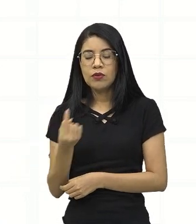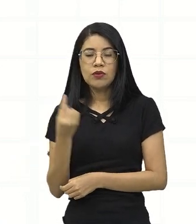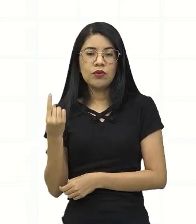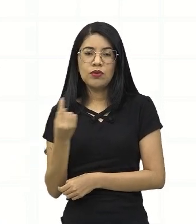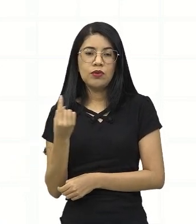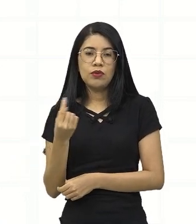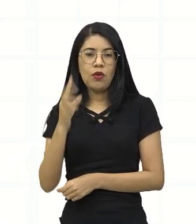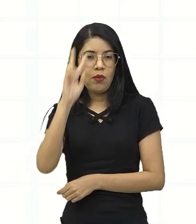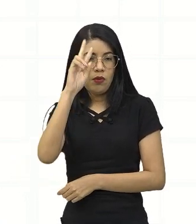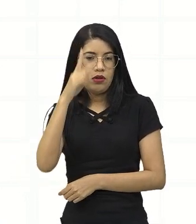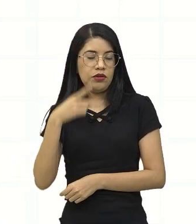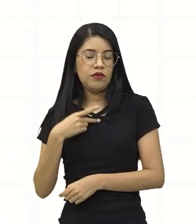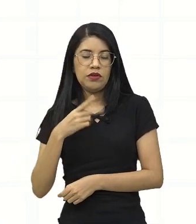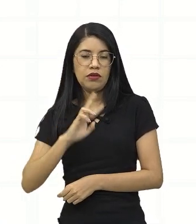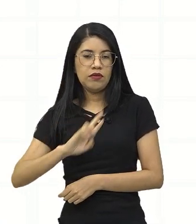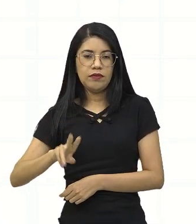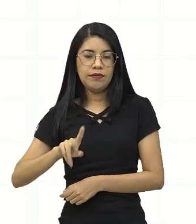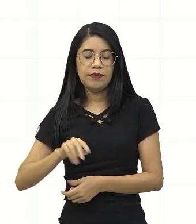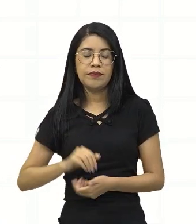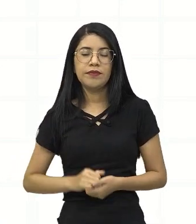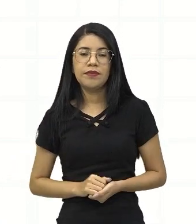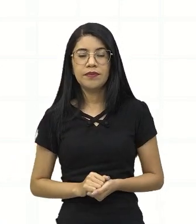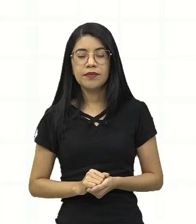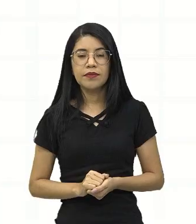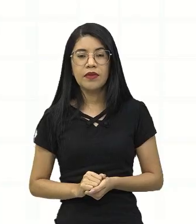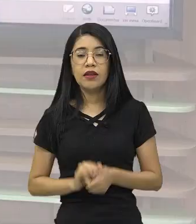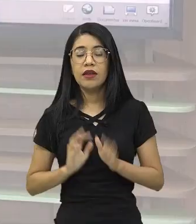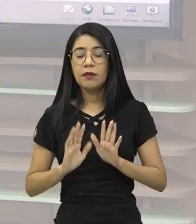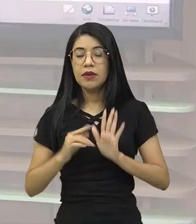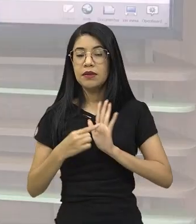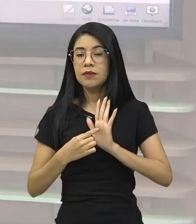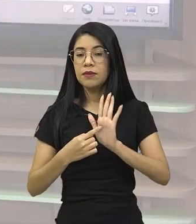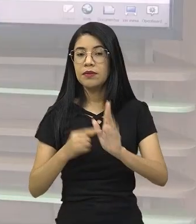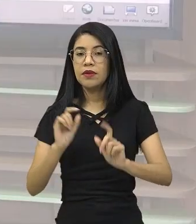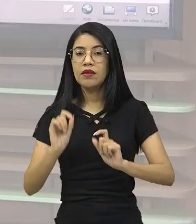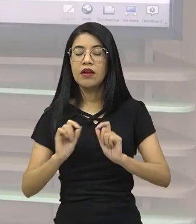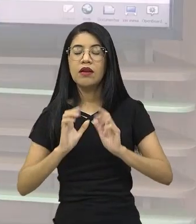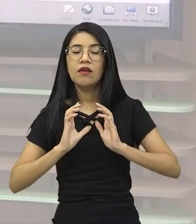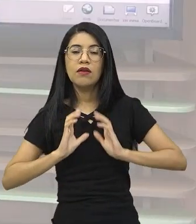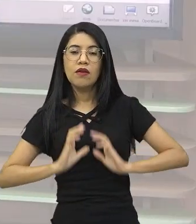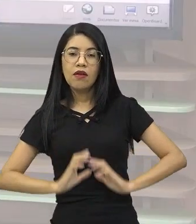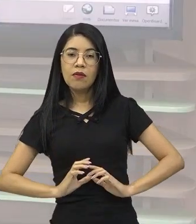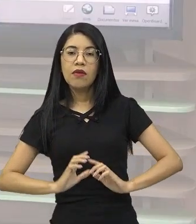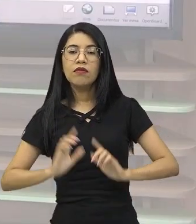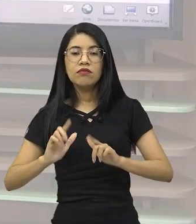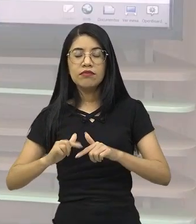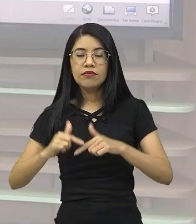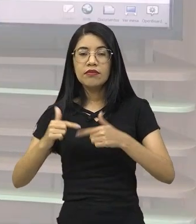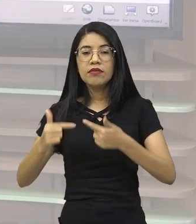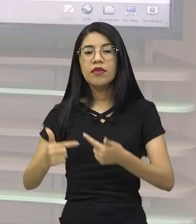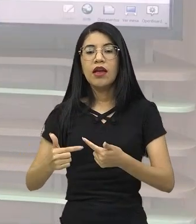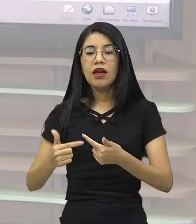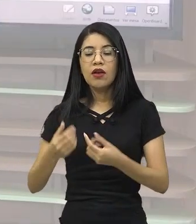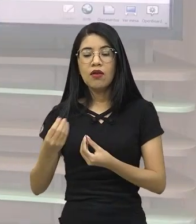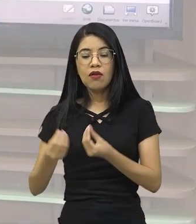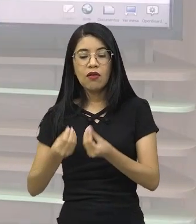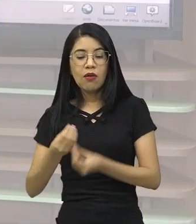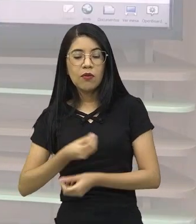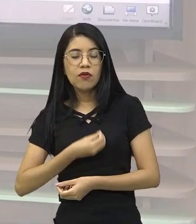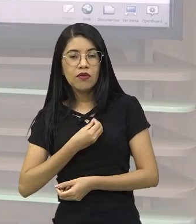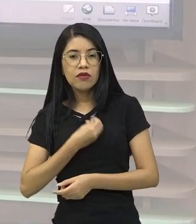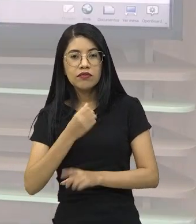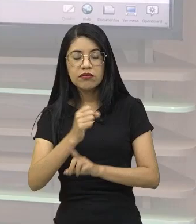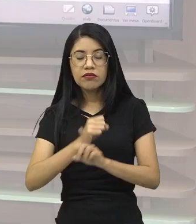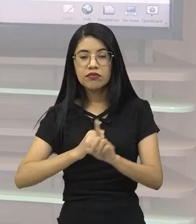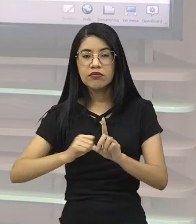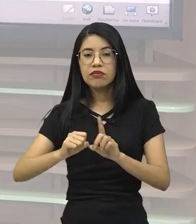um único ser humano, certo? Mas é para mostrar o comportamento, as atitudes do ser humano em sociedade, de toda